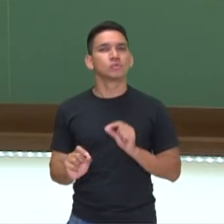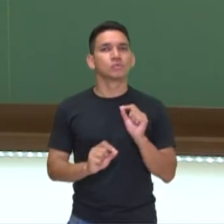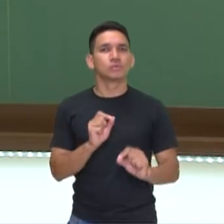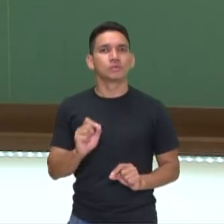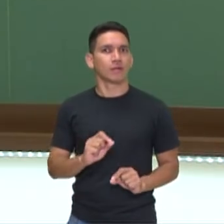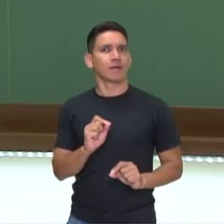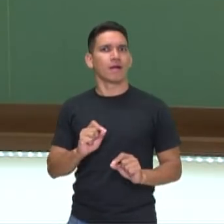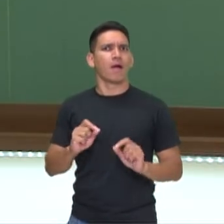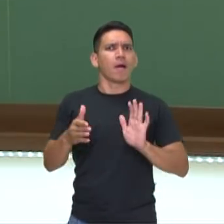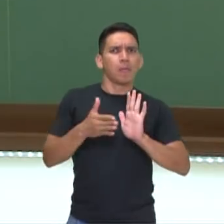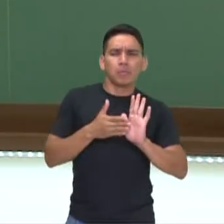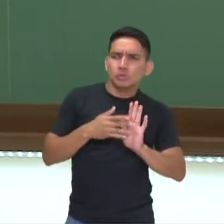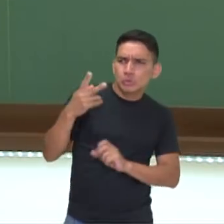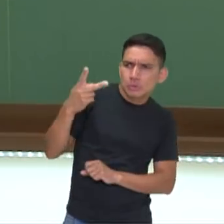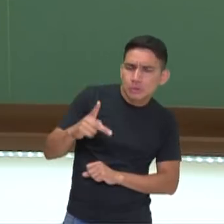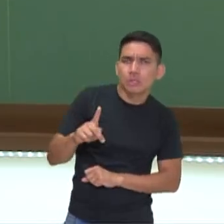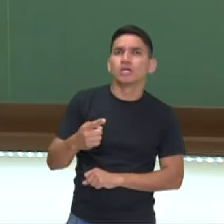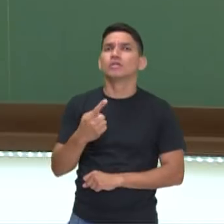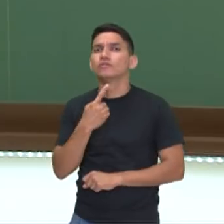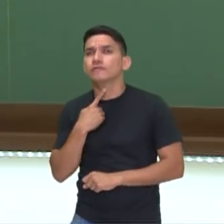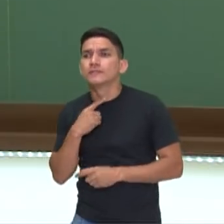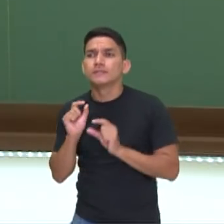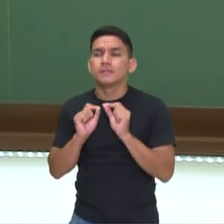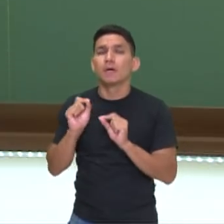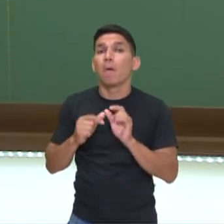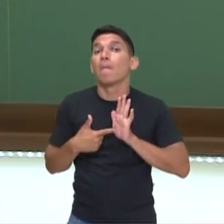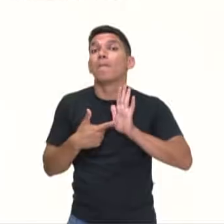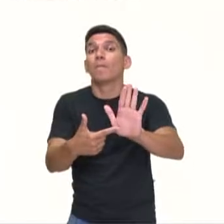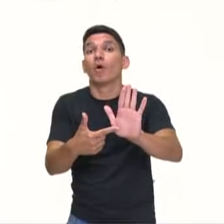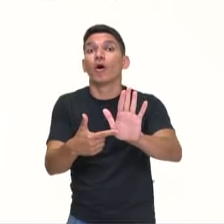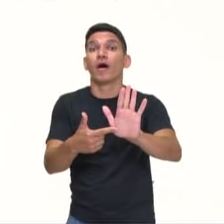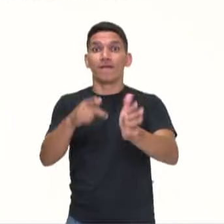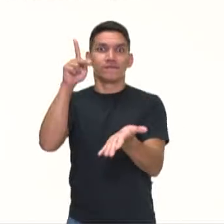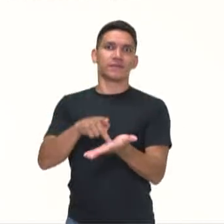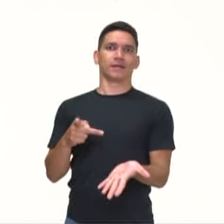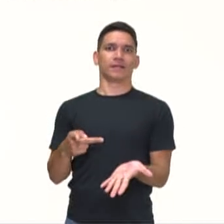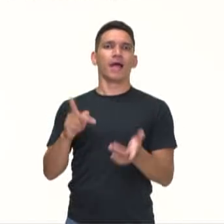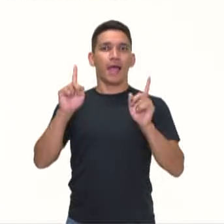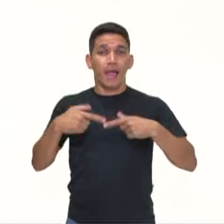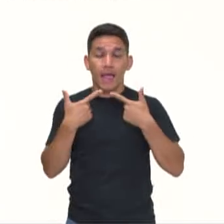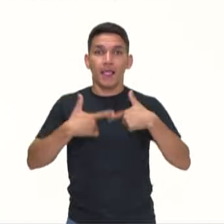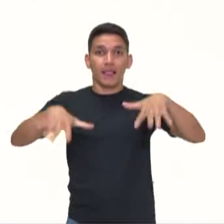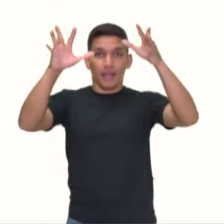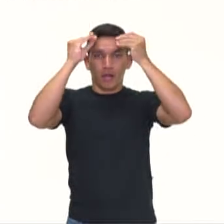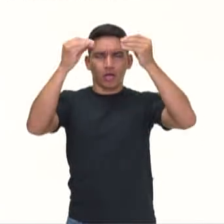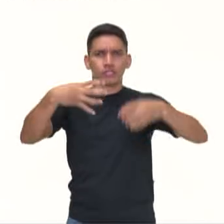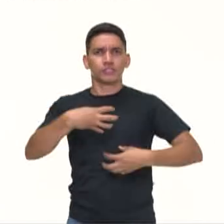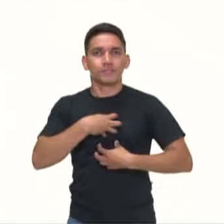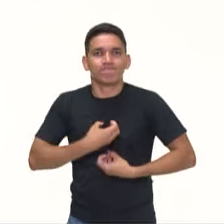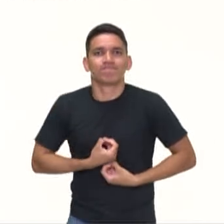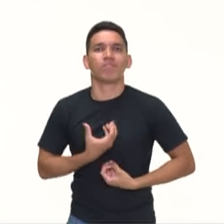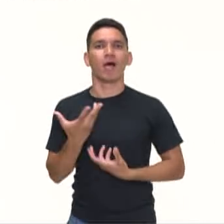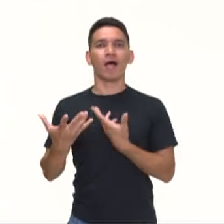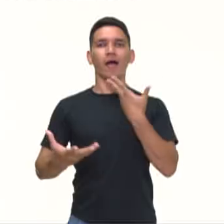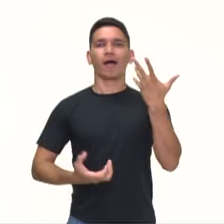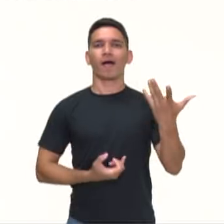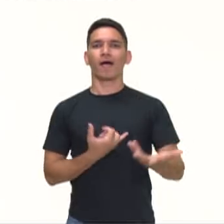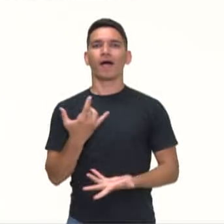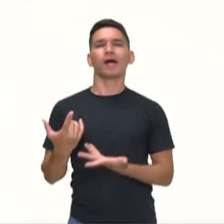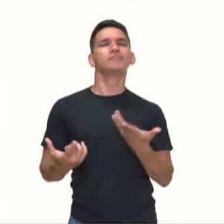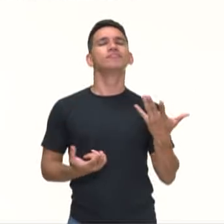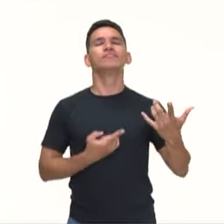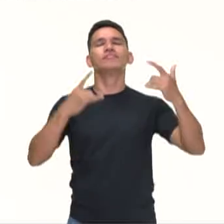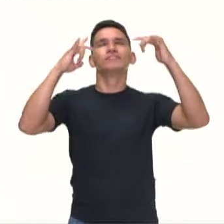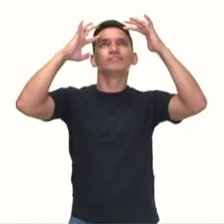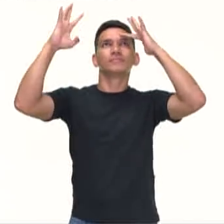tem o propósito de explicar a realidade. Trata-se de uma linguagem poética, intuitiva, que